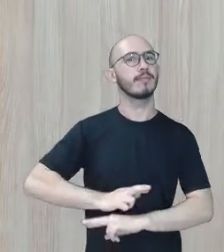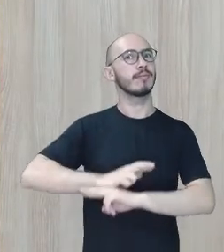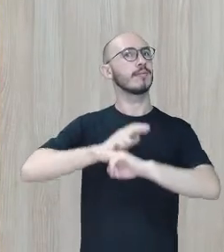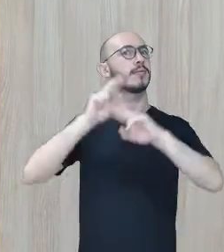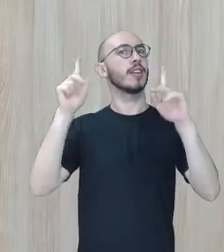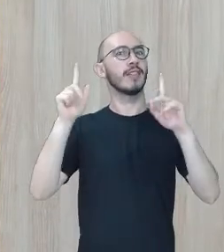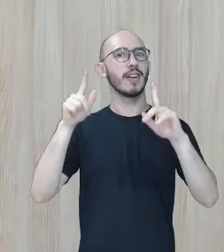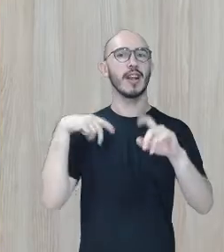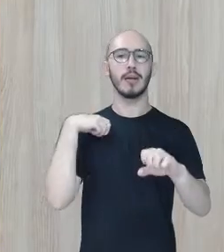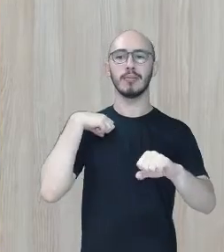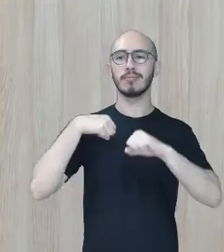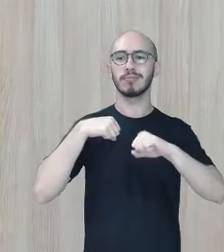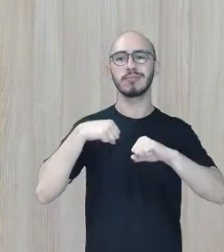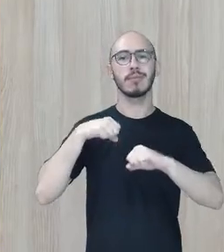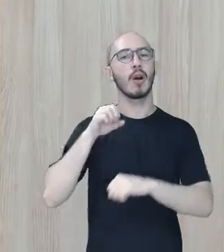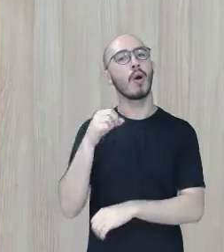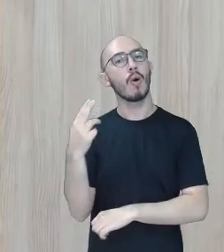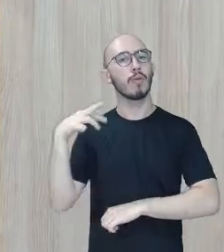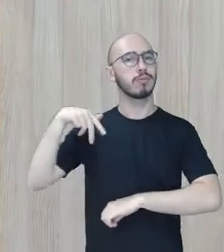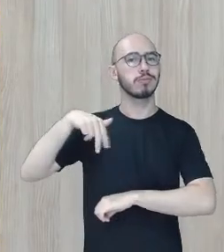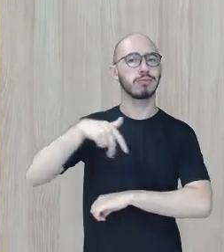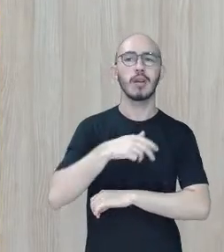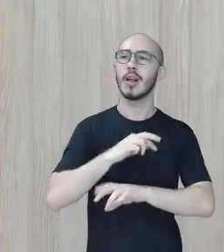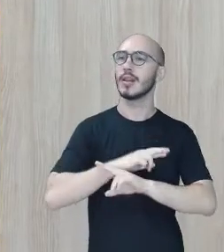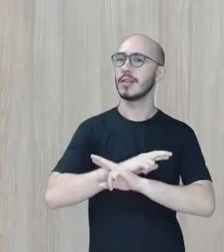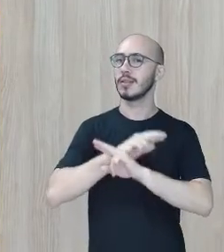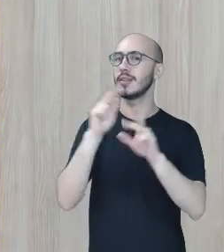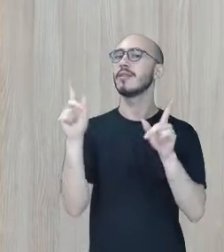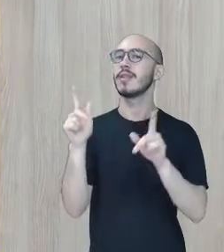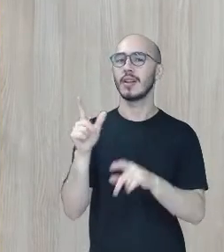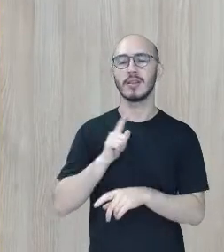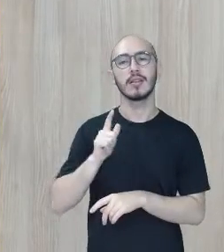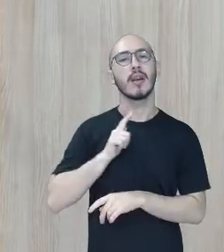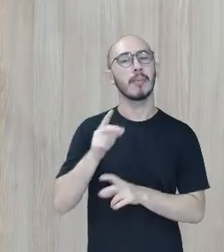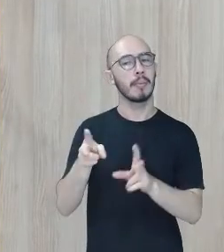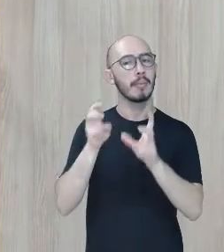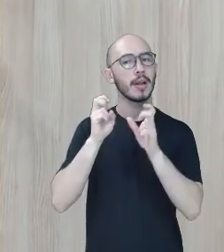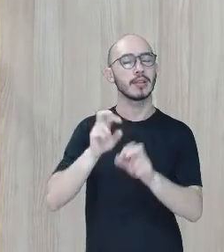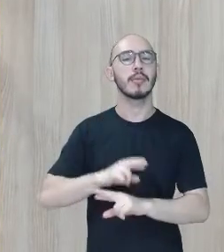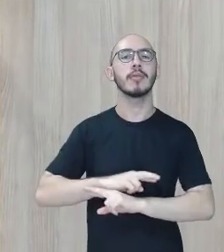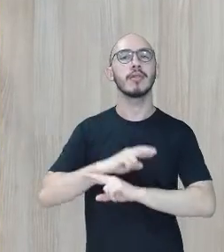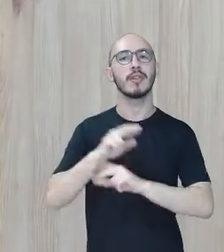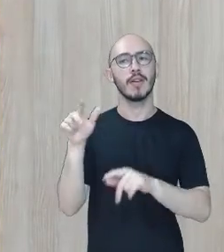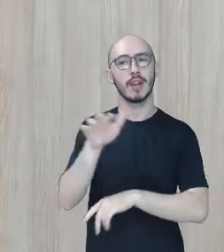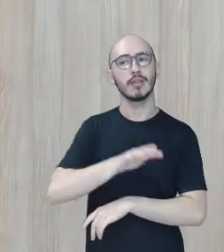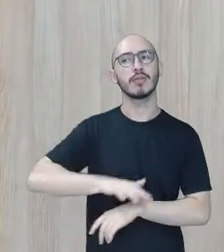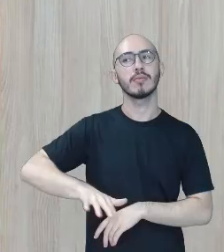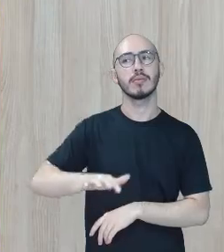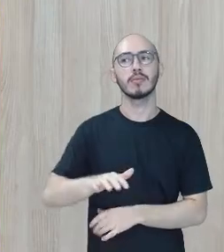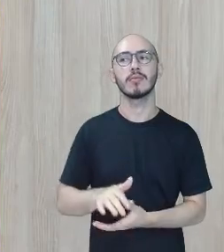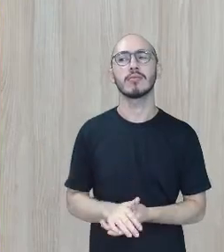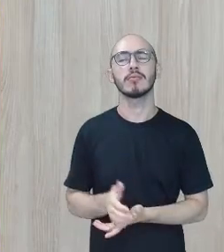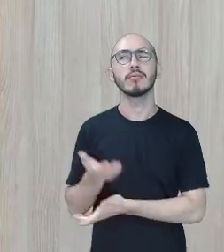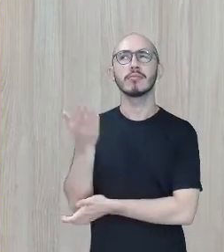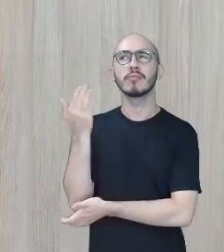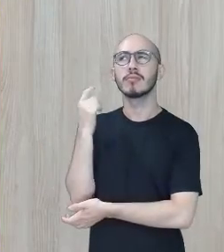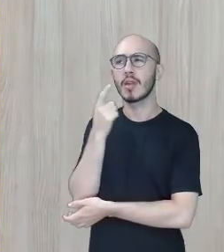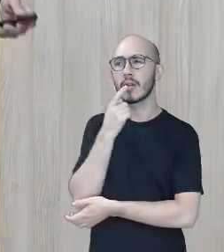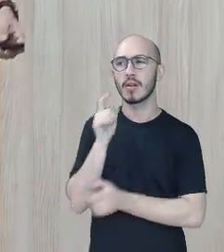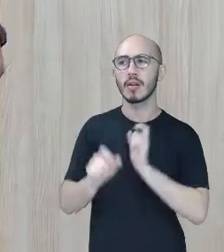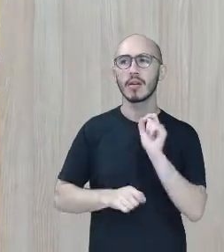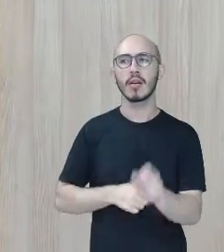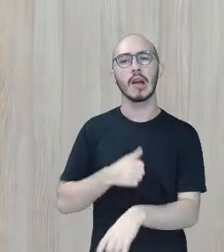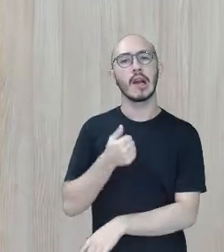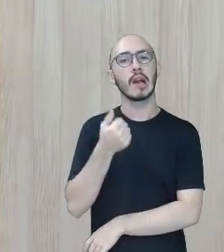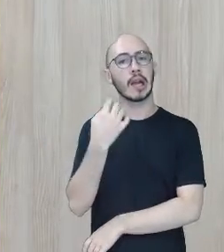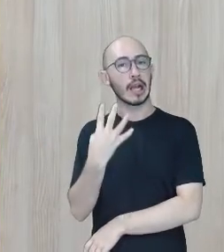você vai caminhando ou vai correndo, você tem uma noção aí de espaço. Um dia desse eu corri